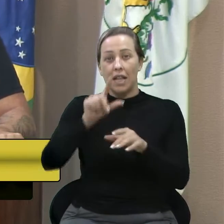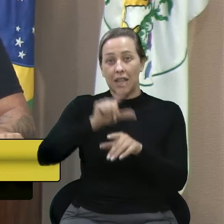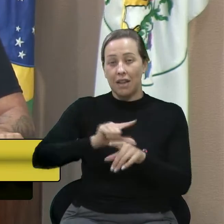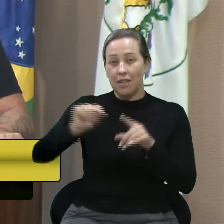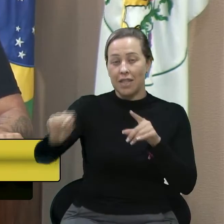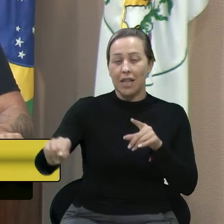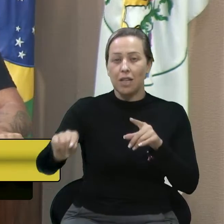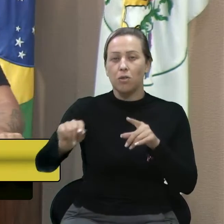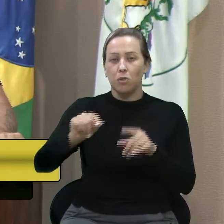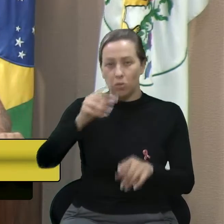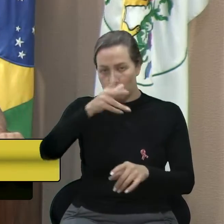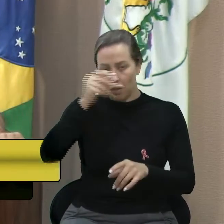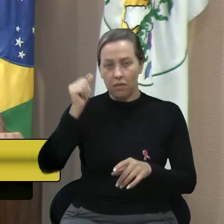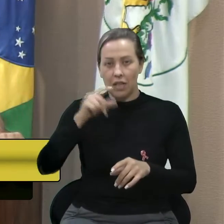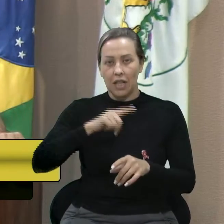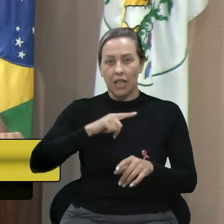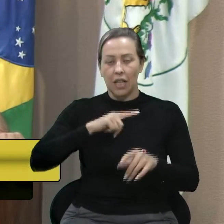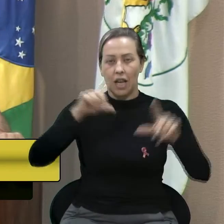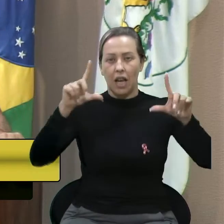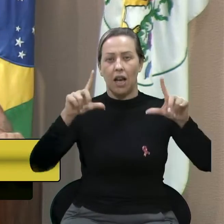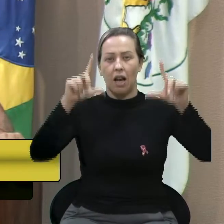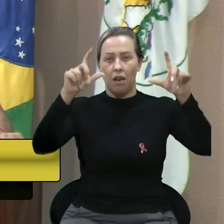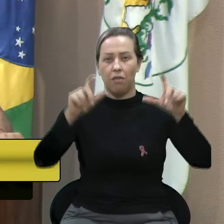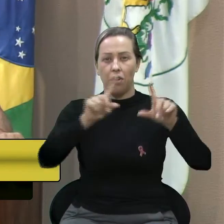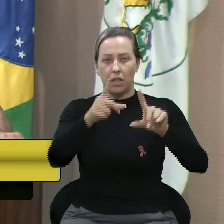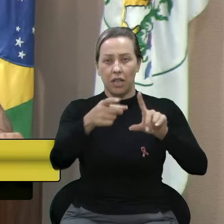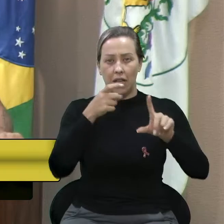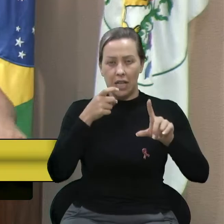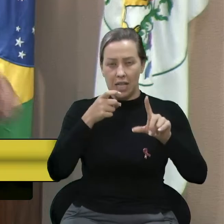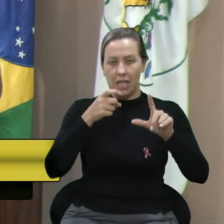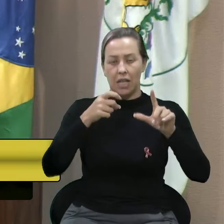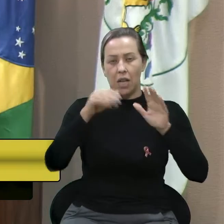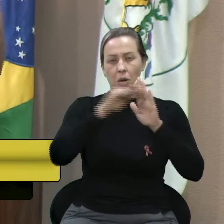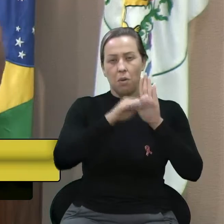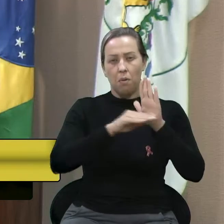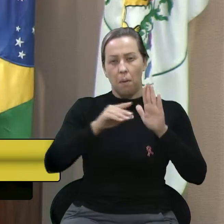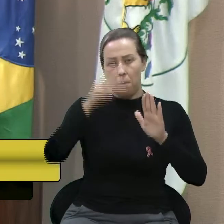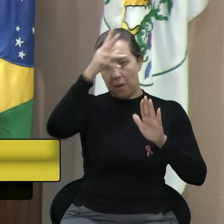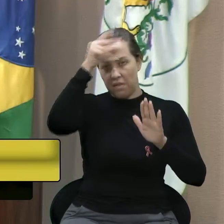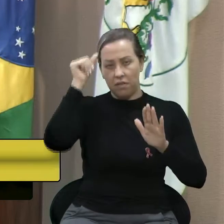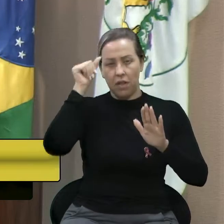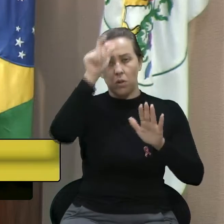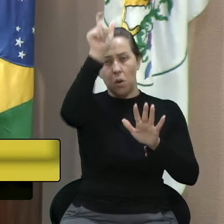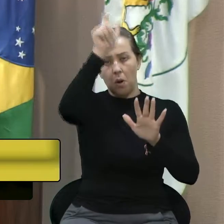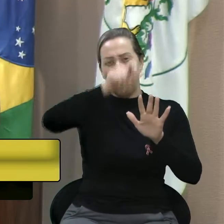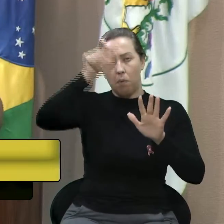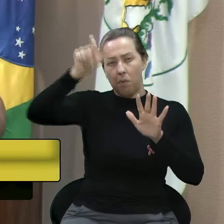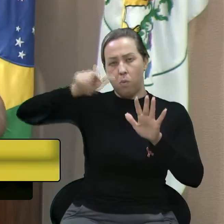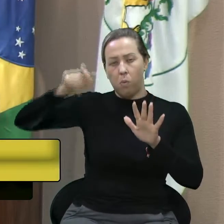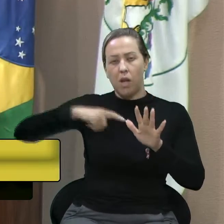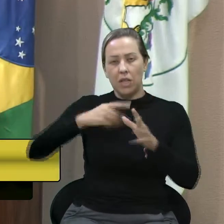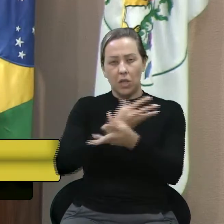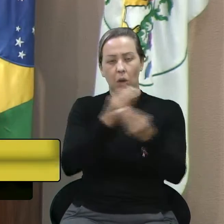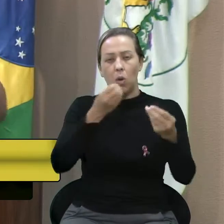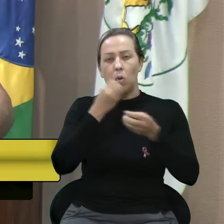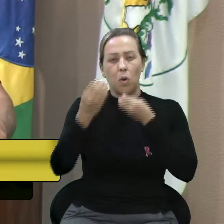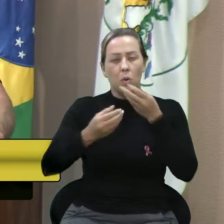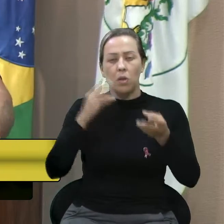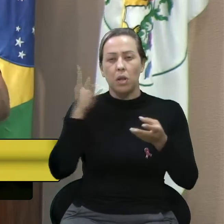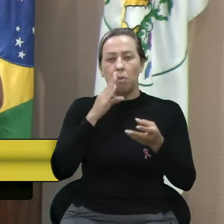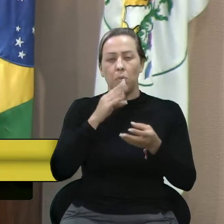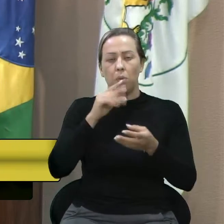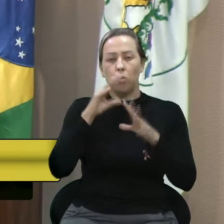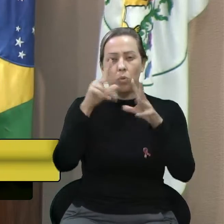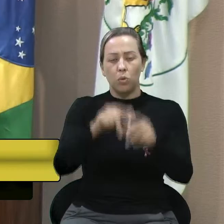do gabinete do prefeito, tem a foto dos ex-intendentes, dos ex-prefeitos, falaram, ambos, né, falaram da história rapidamente dos